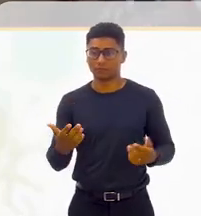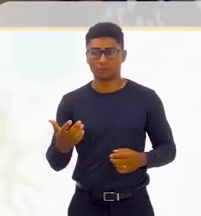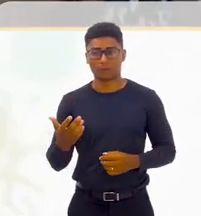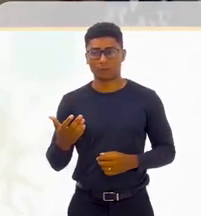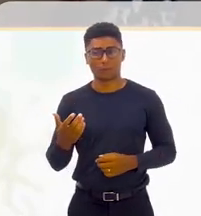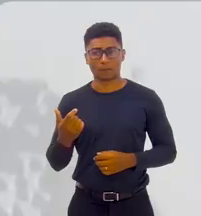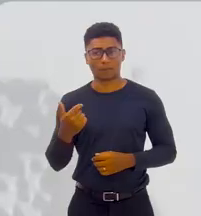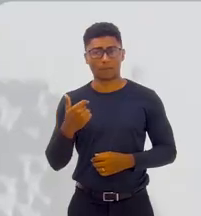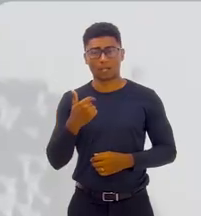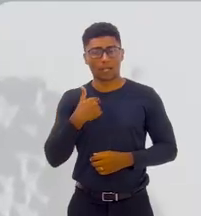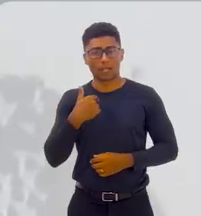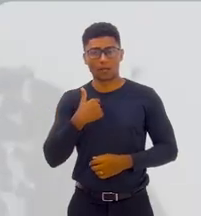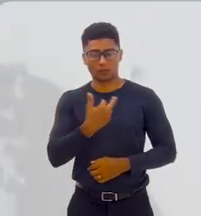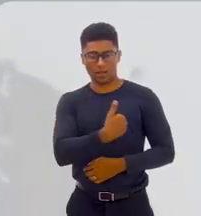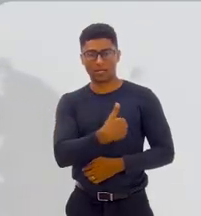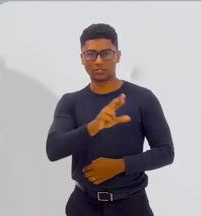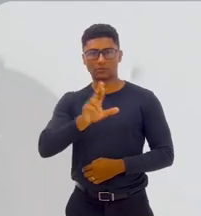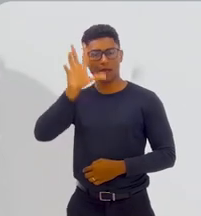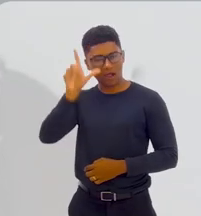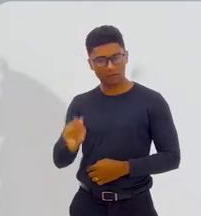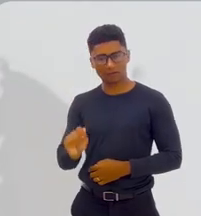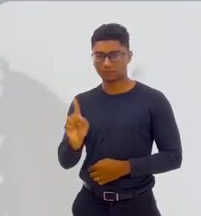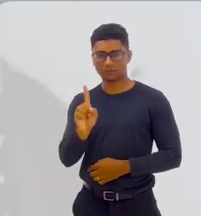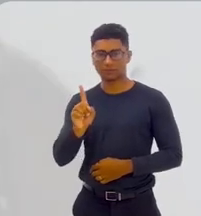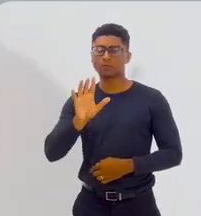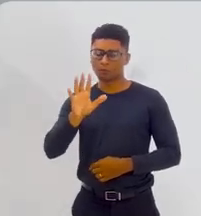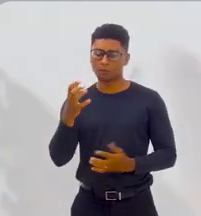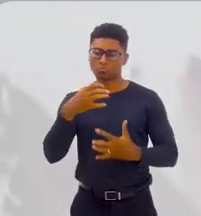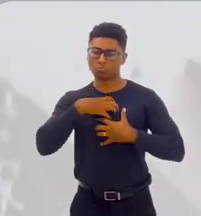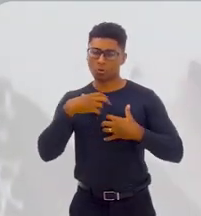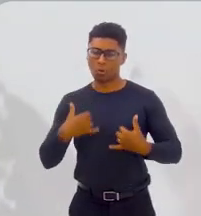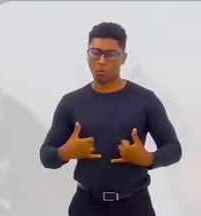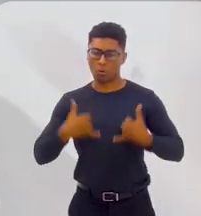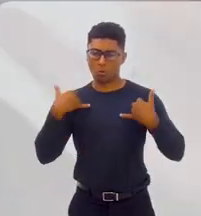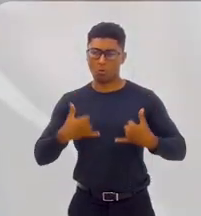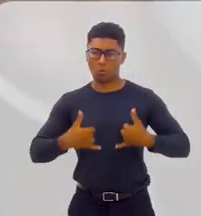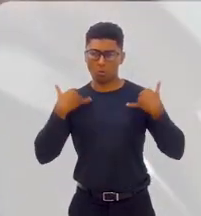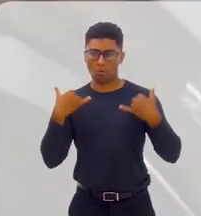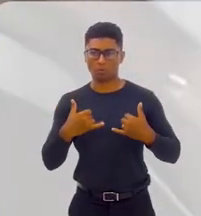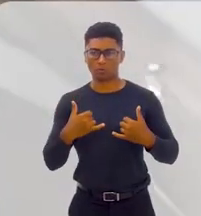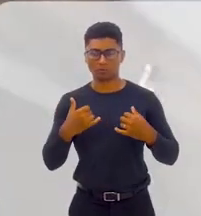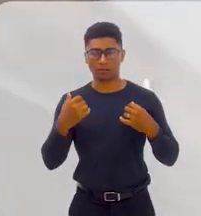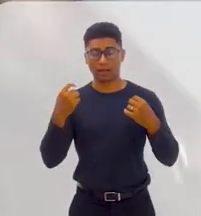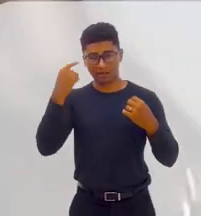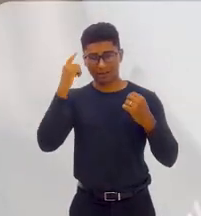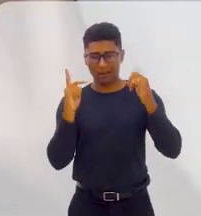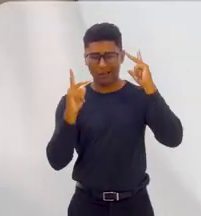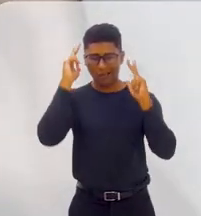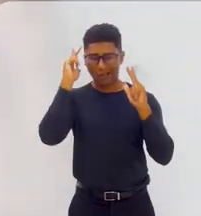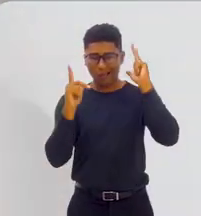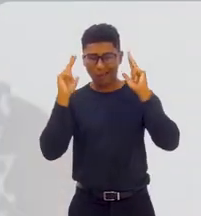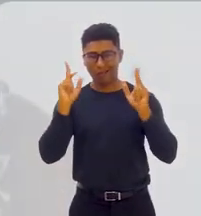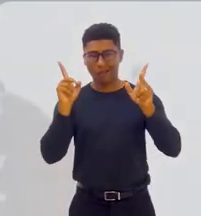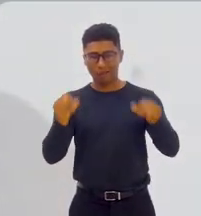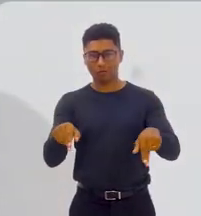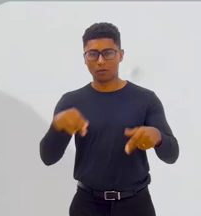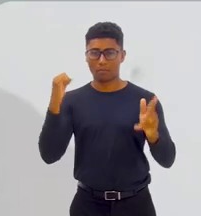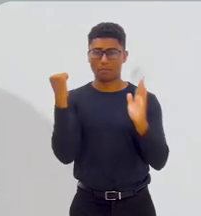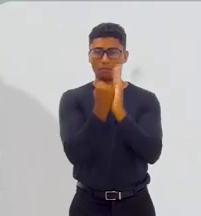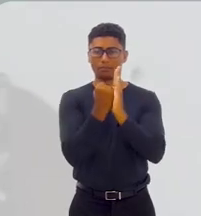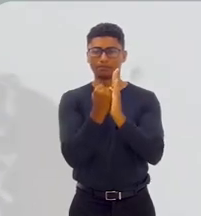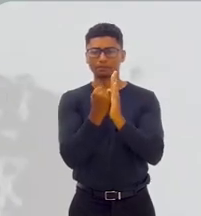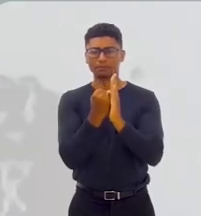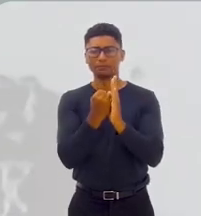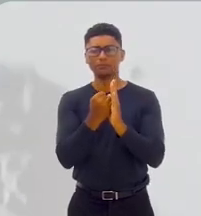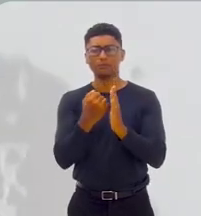não pratique a religião de matriz africana, eu tenho orgulho de carregar esse corte, né? É um marcador.